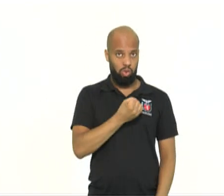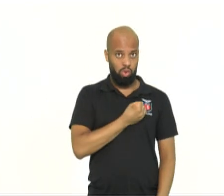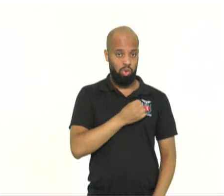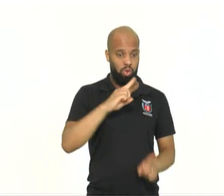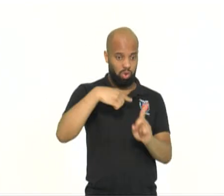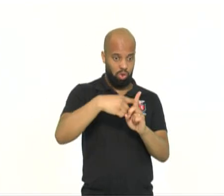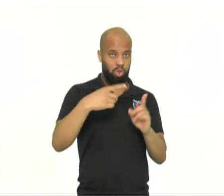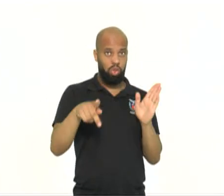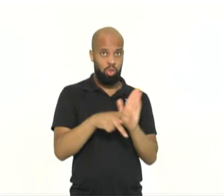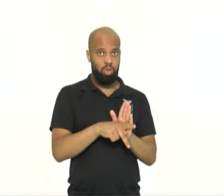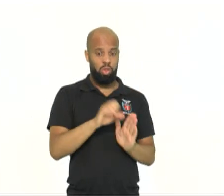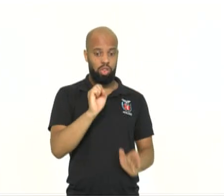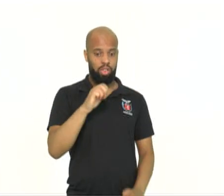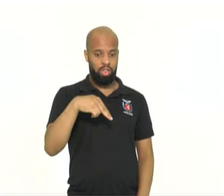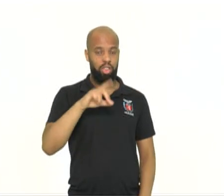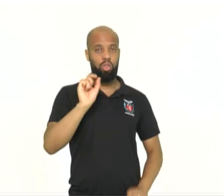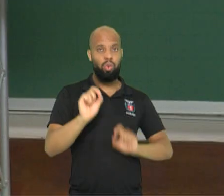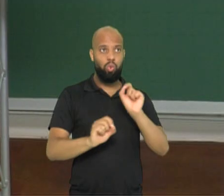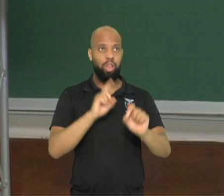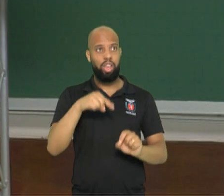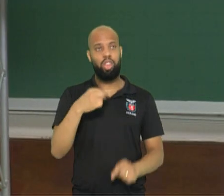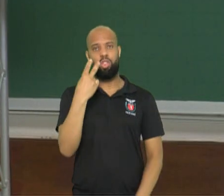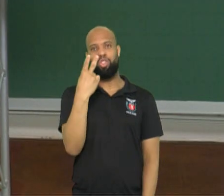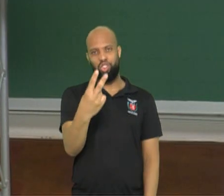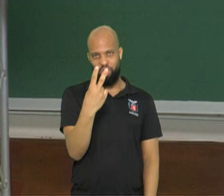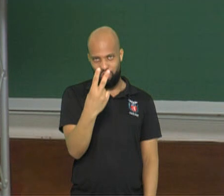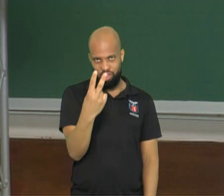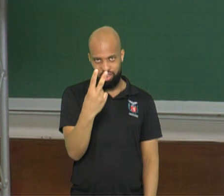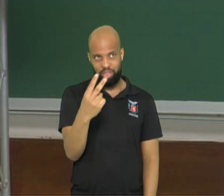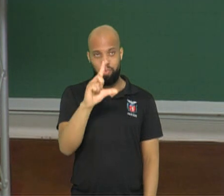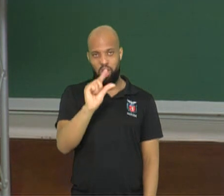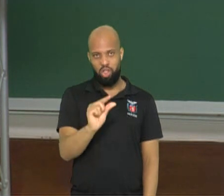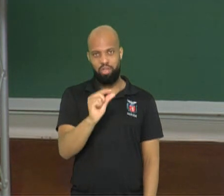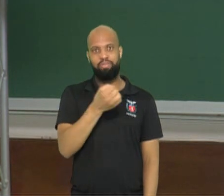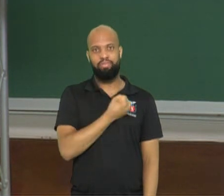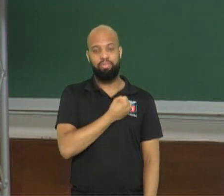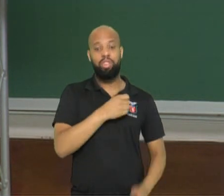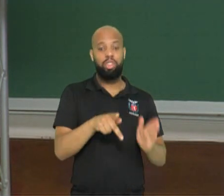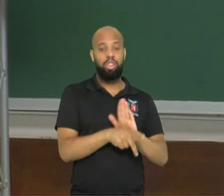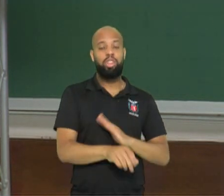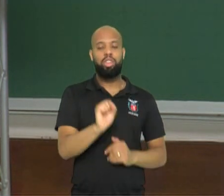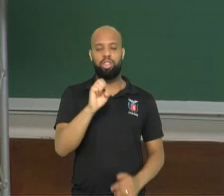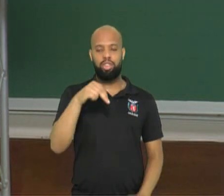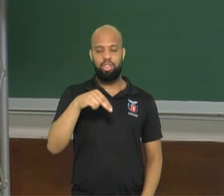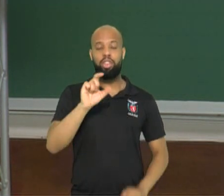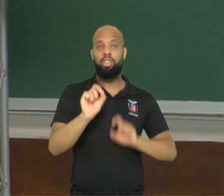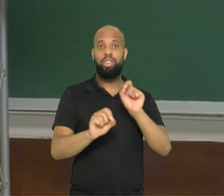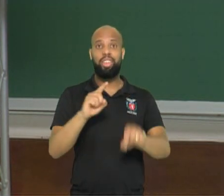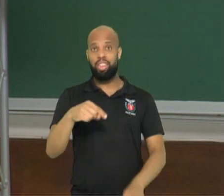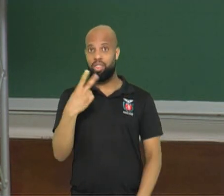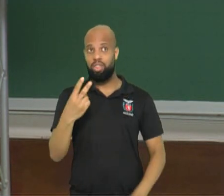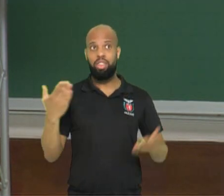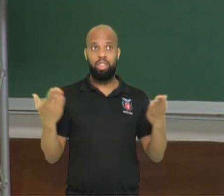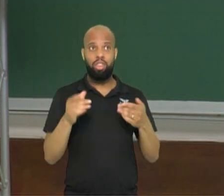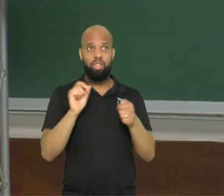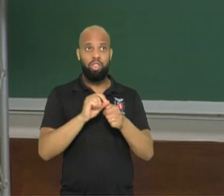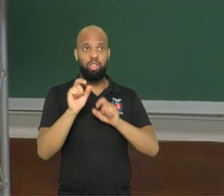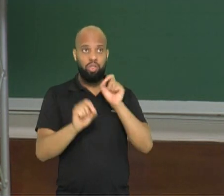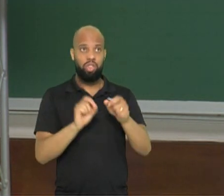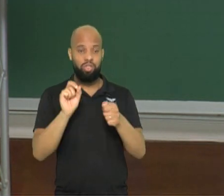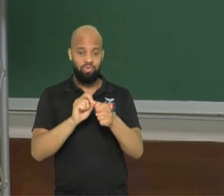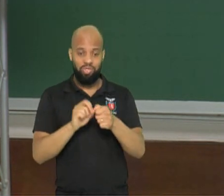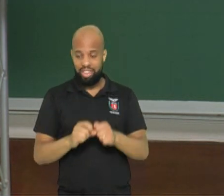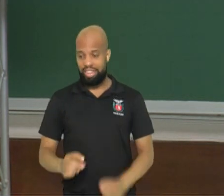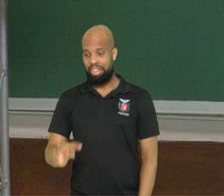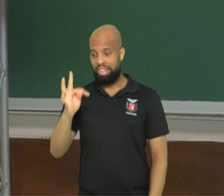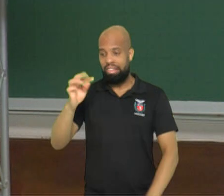2. Então, né? Ó, o menor valor, né, é 2. Então, o que eu vou fazer? Eu vou multiplicar, né, o tempo,